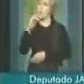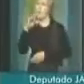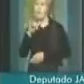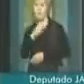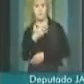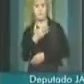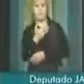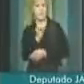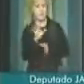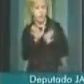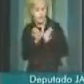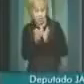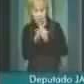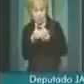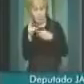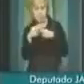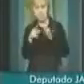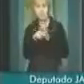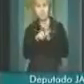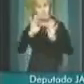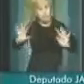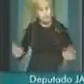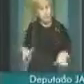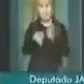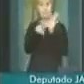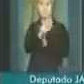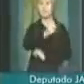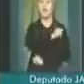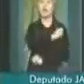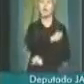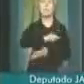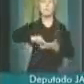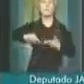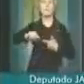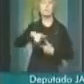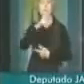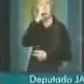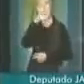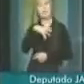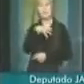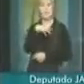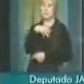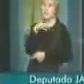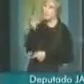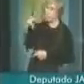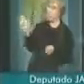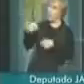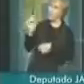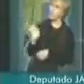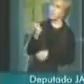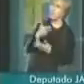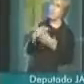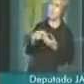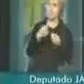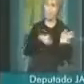para aliciar a garotada especialmente o que eles acham que tem tendência homossexuais como está aqui na